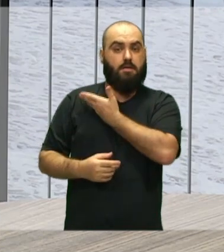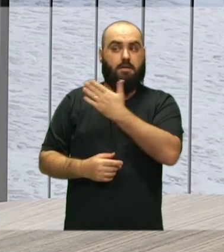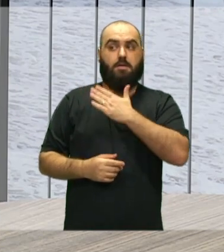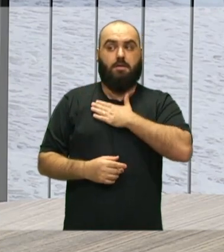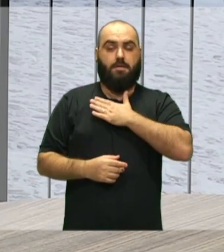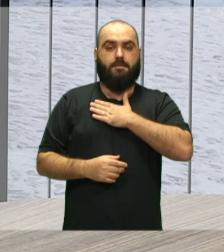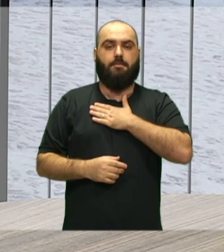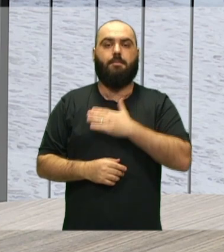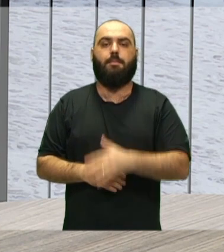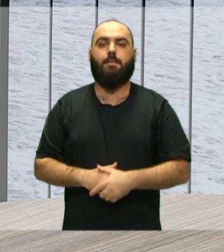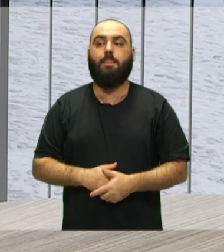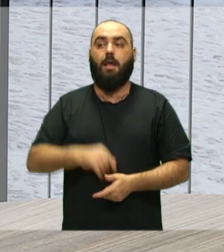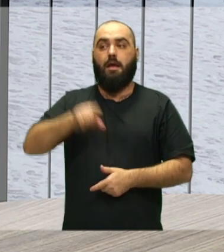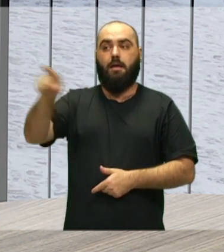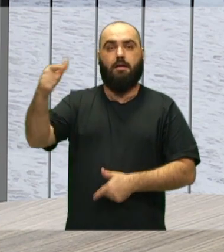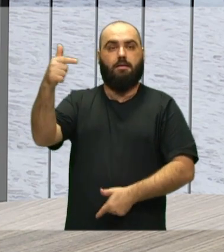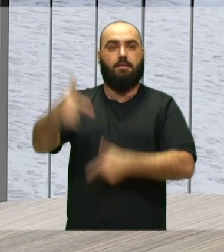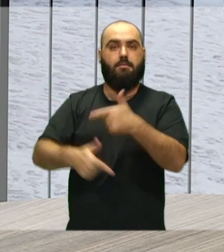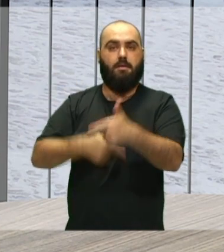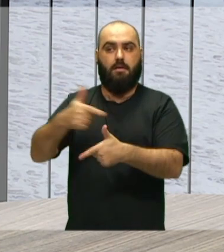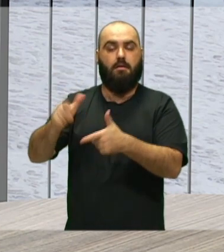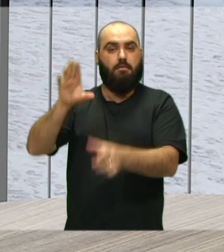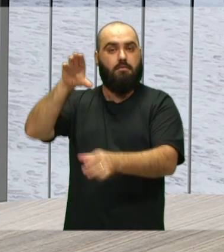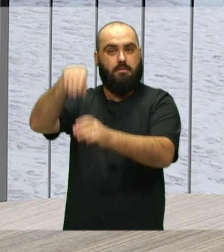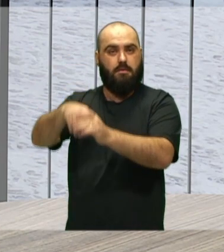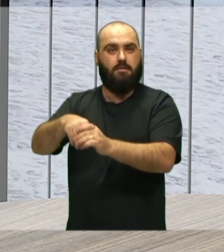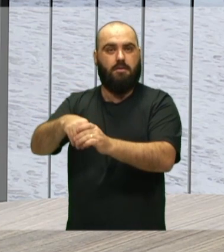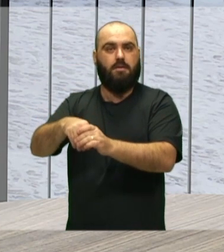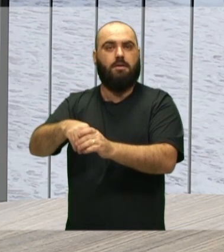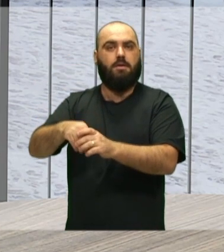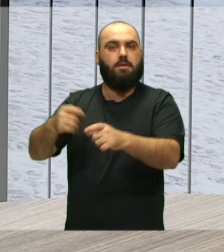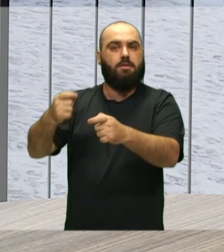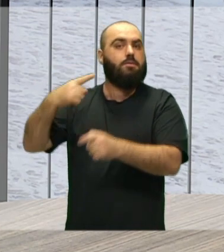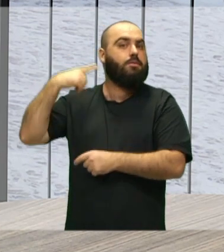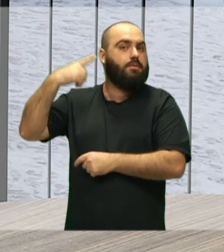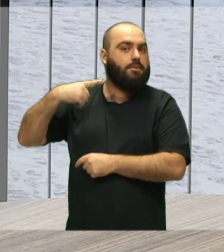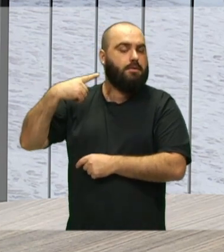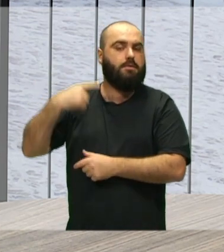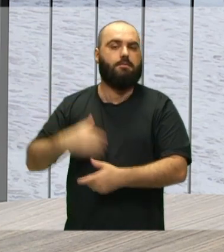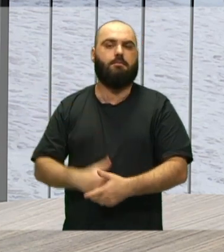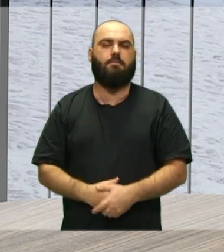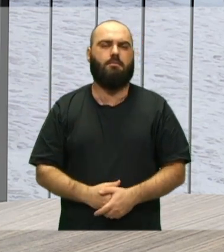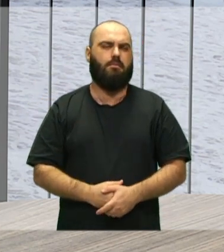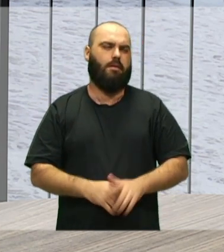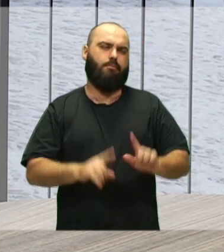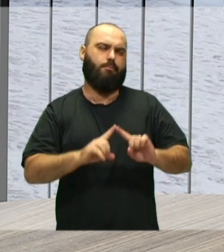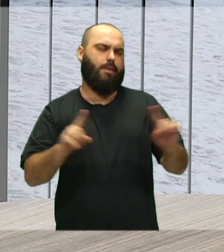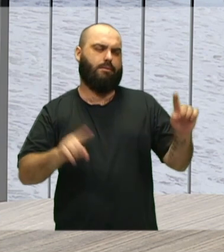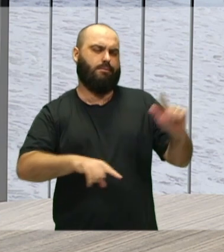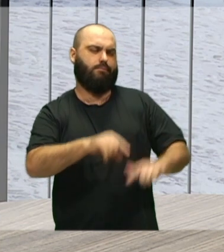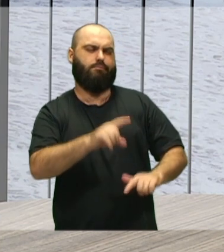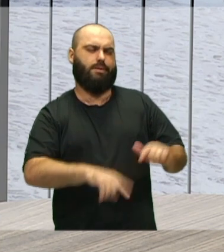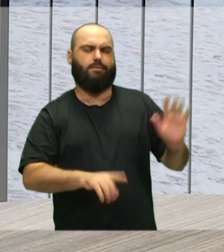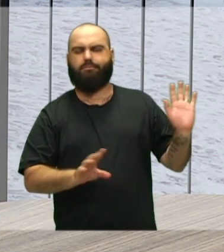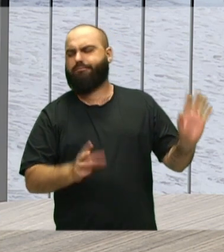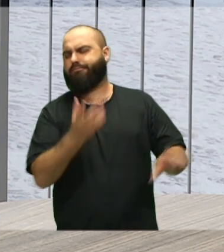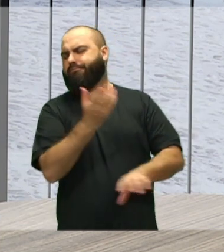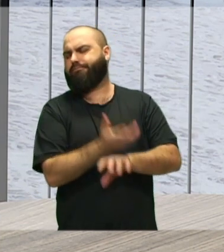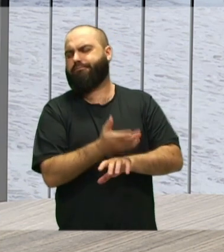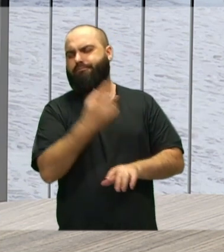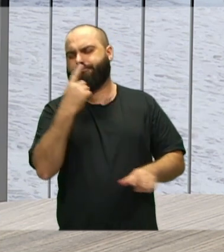ele estava no escritório de advocacia e muitas das vezes quando a gente vai ensinar alguém, ele vai dizer, mas essa matéria não me interessa. Eu